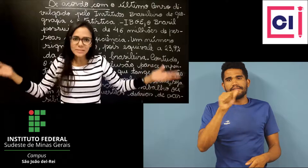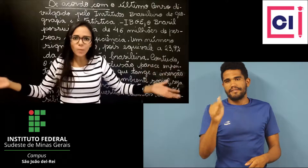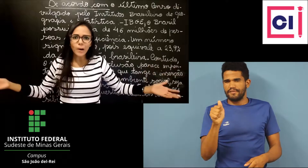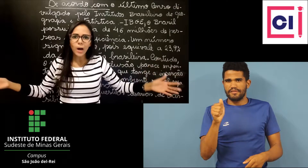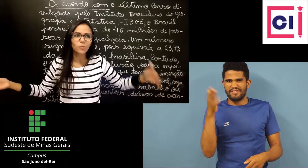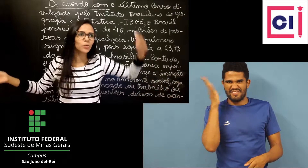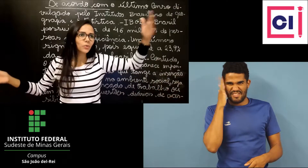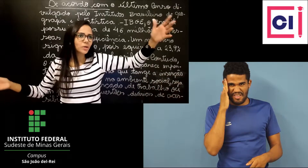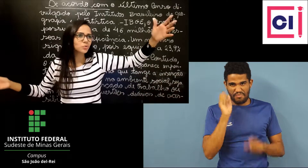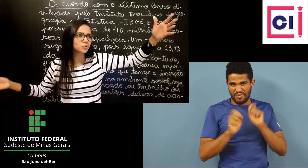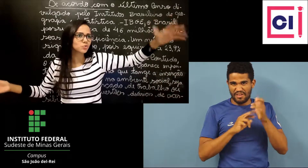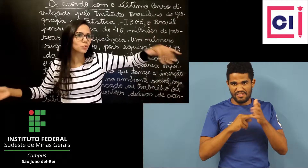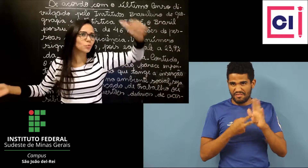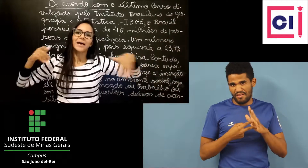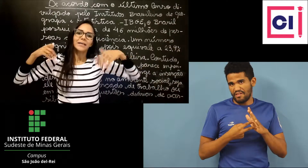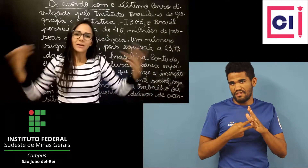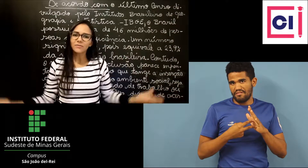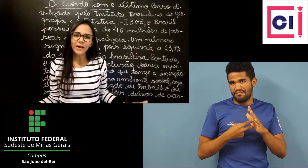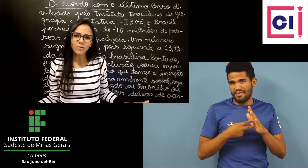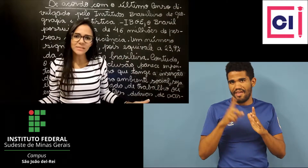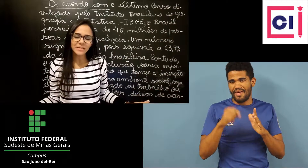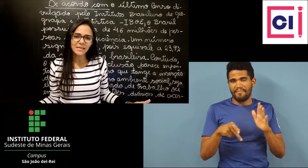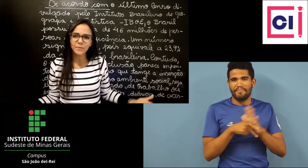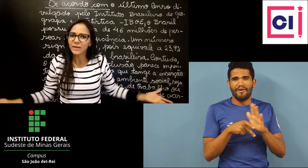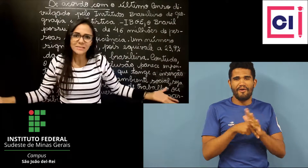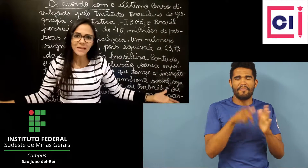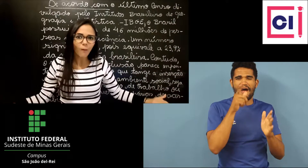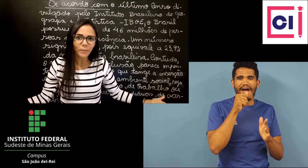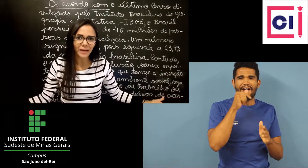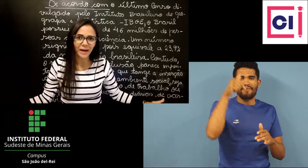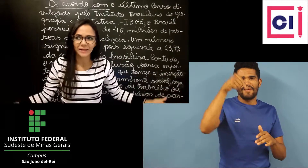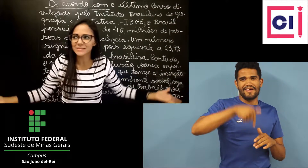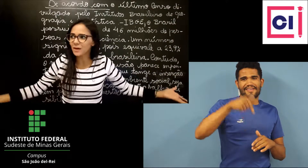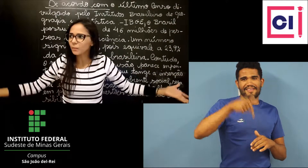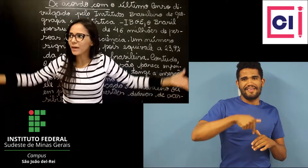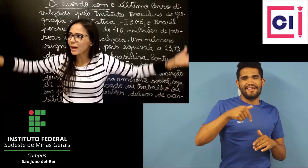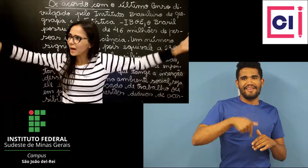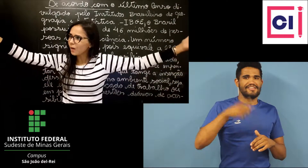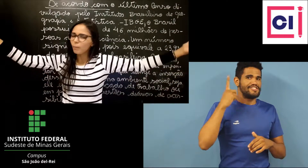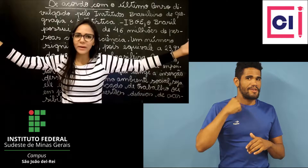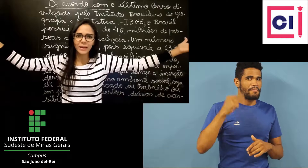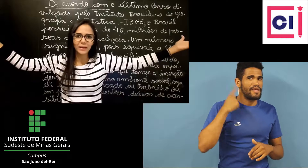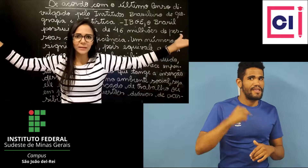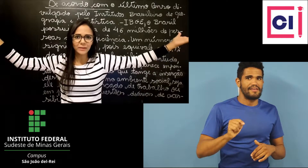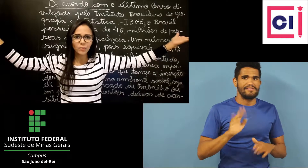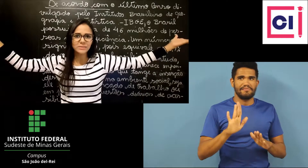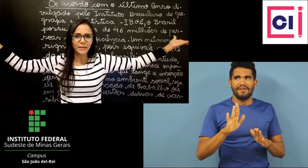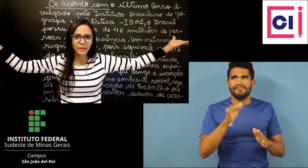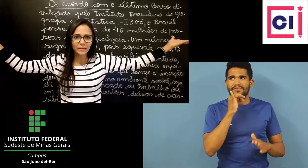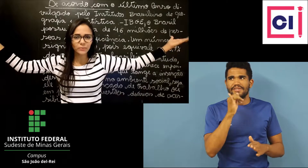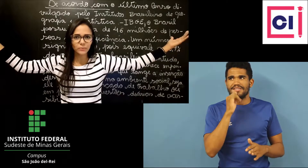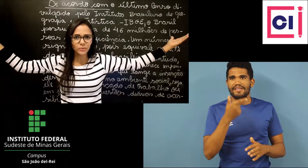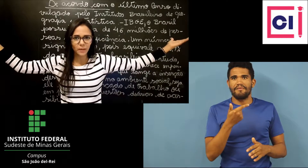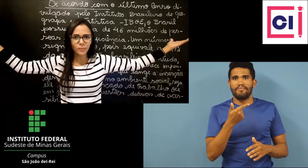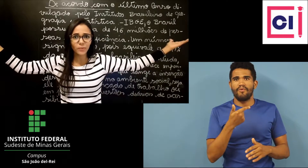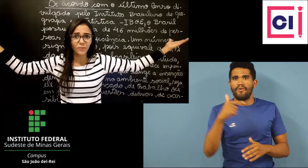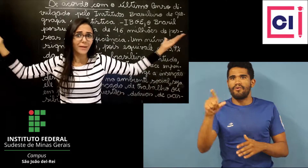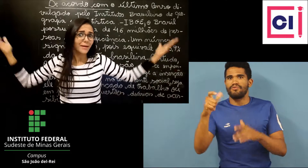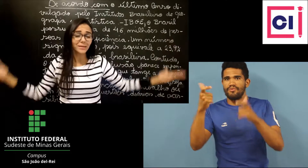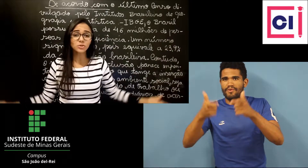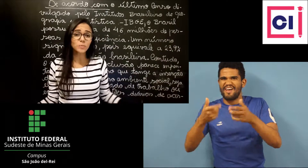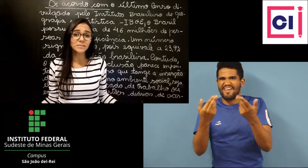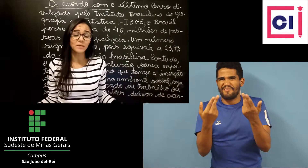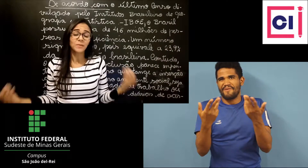Quem for de São Paulo, Rio Grande do Sul, não vai conseguir saber o que é CELP, cara. E CELP é a companhia de luz aqui de